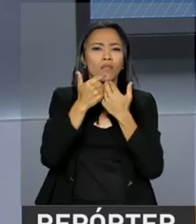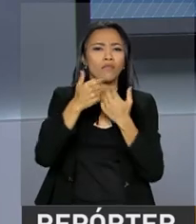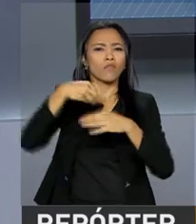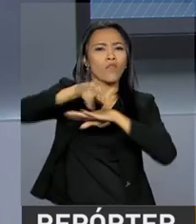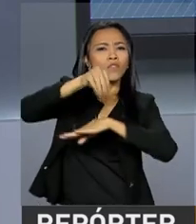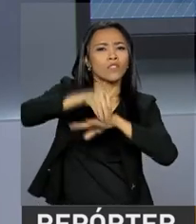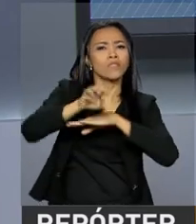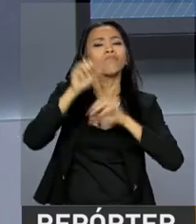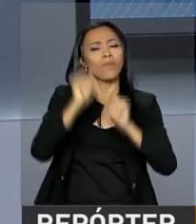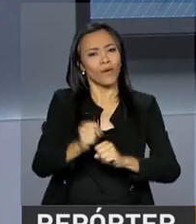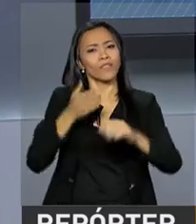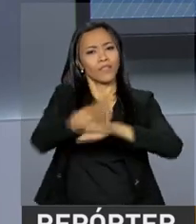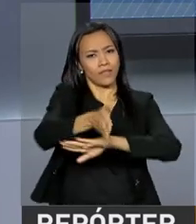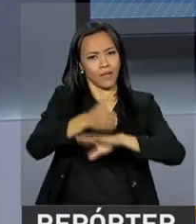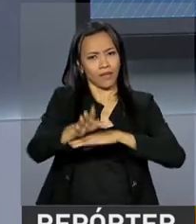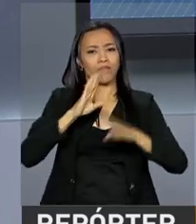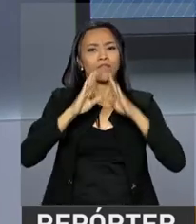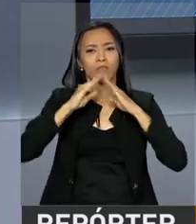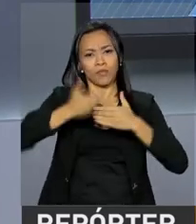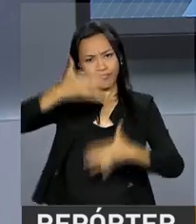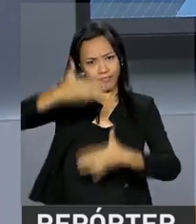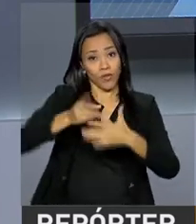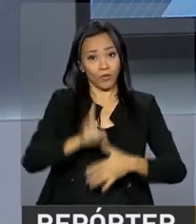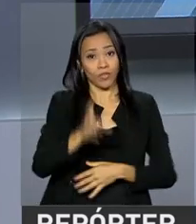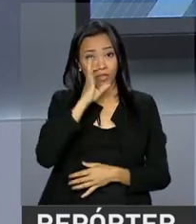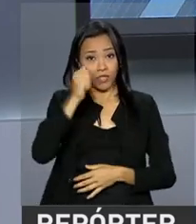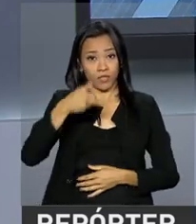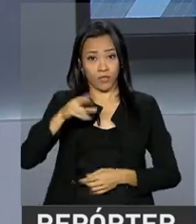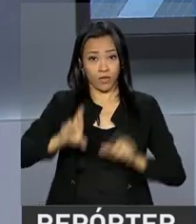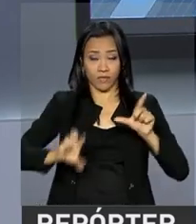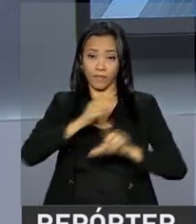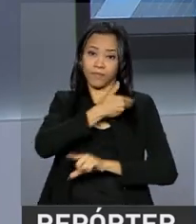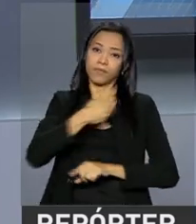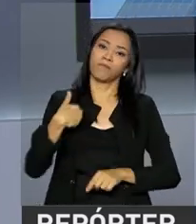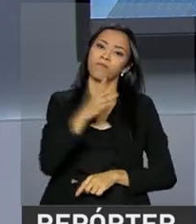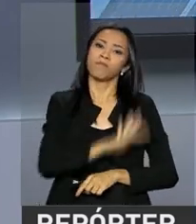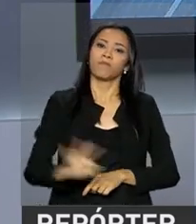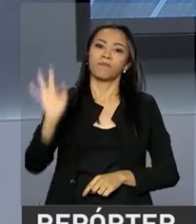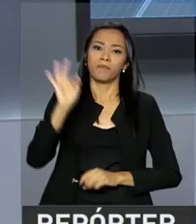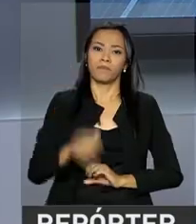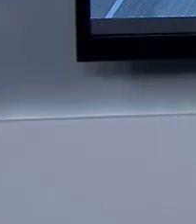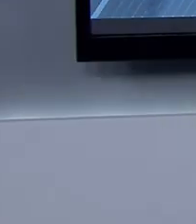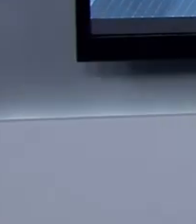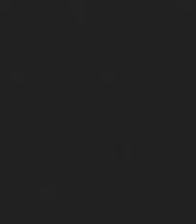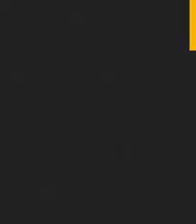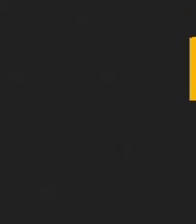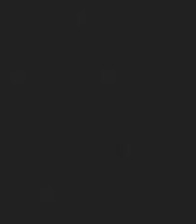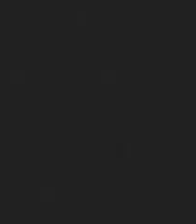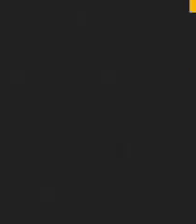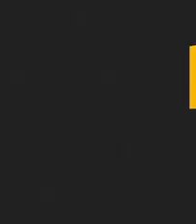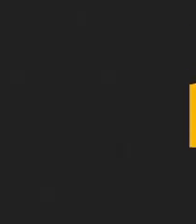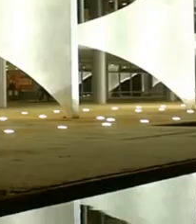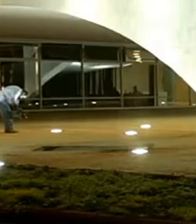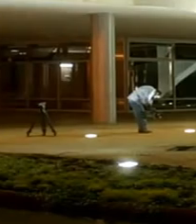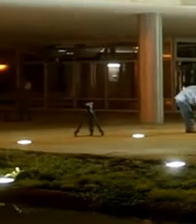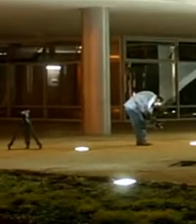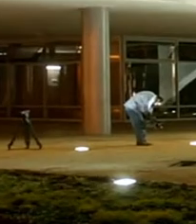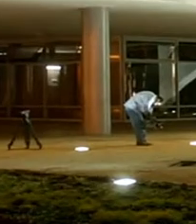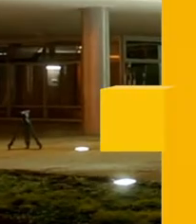notícias você acompanha também nas nossas redes sociais. Continue na NBR, a TV do Governo Federal.